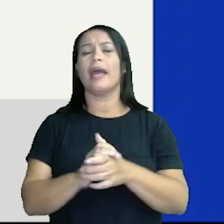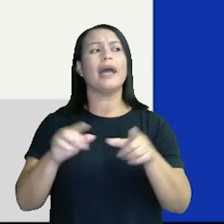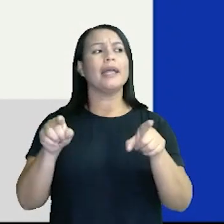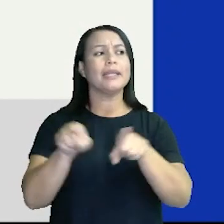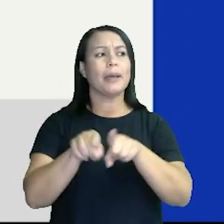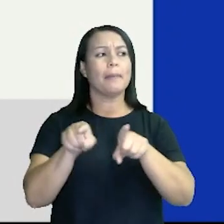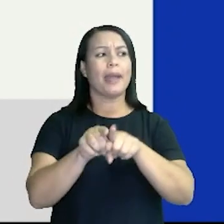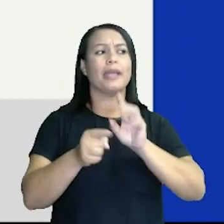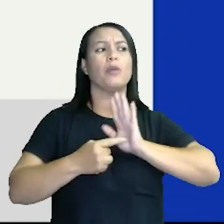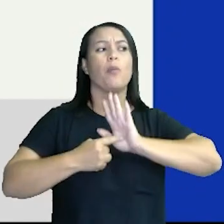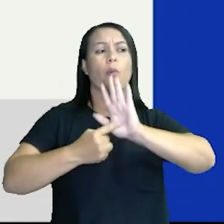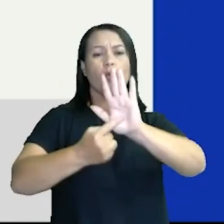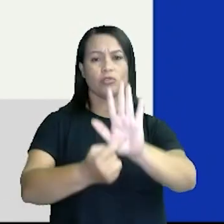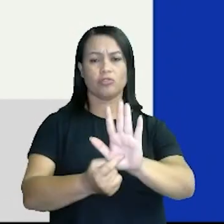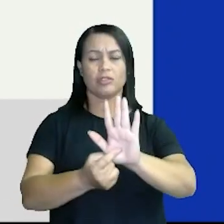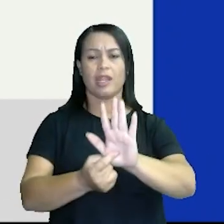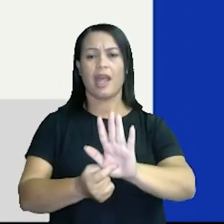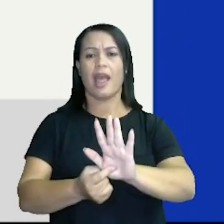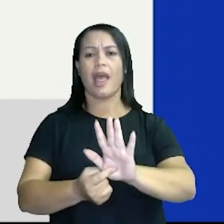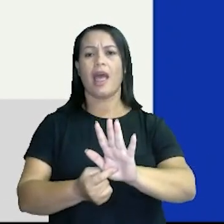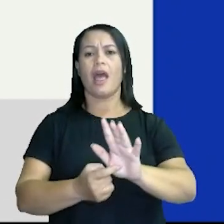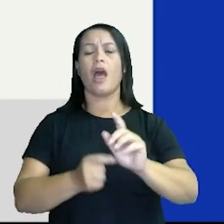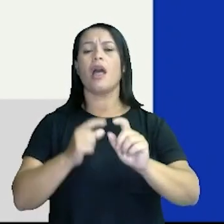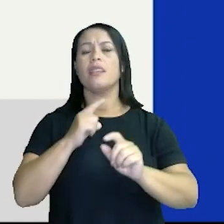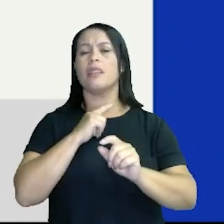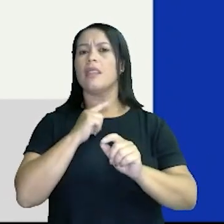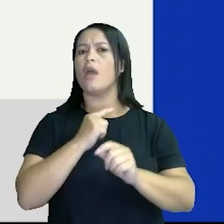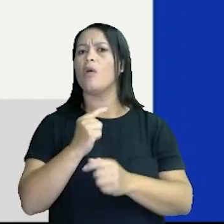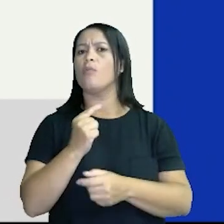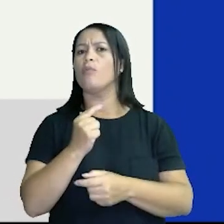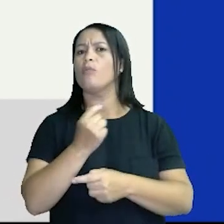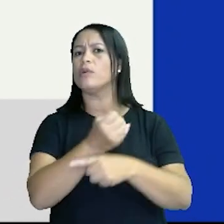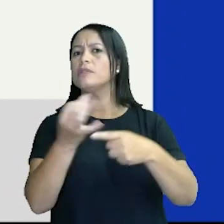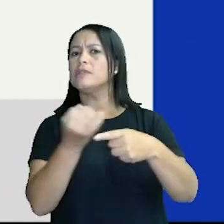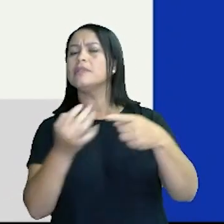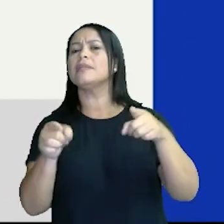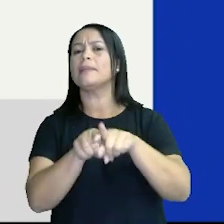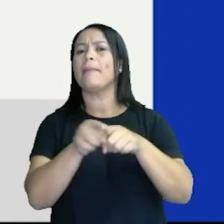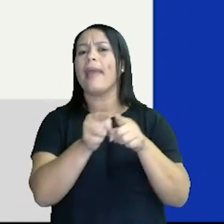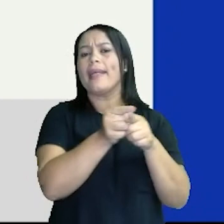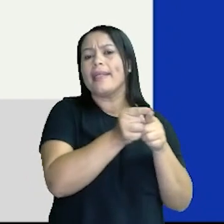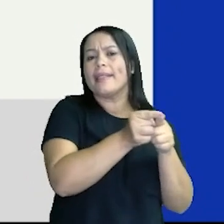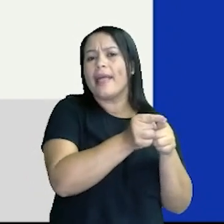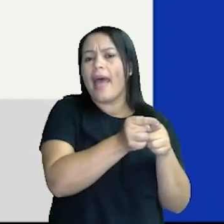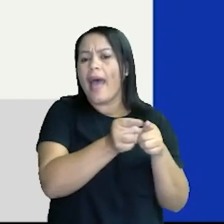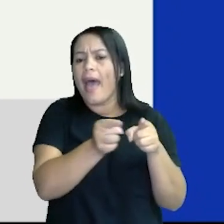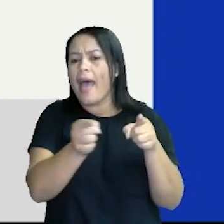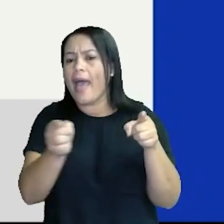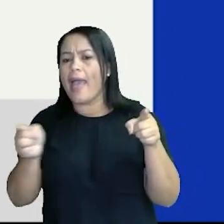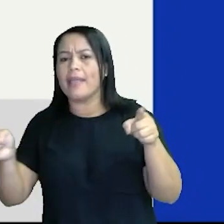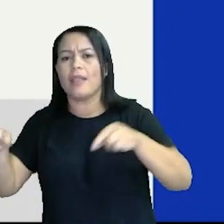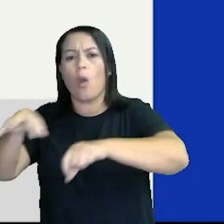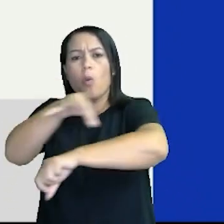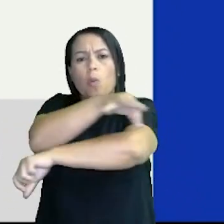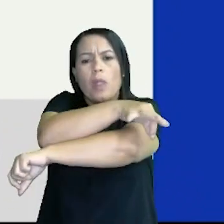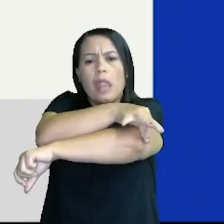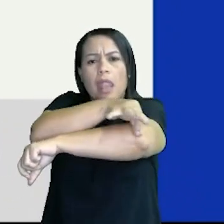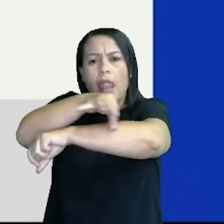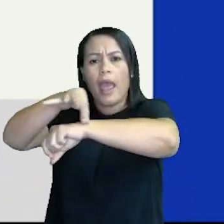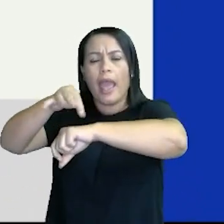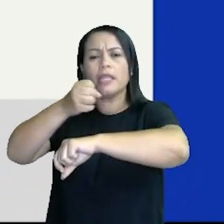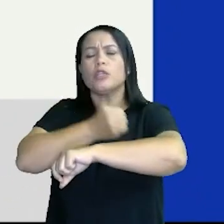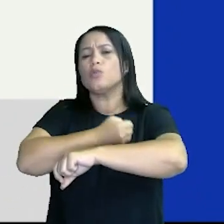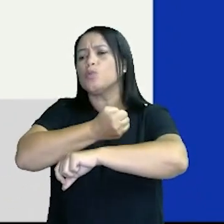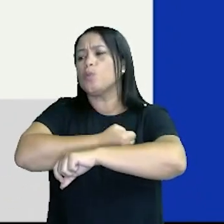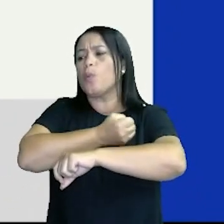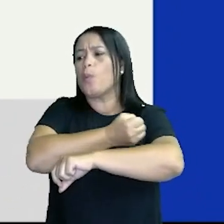Além da representação, né, isso nós temos a representação de forma na reta numérica, tá certo? Nessa reta